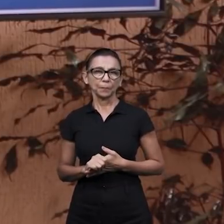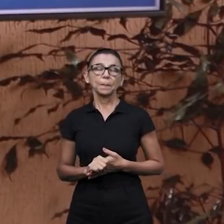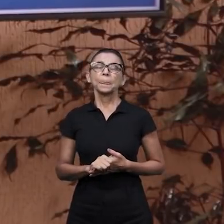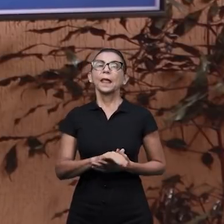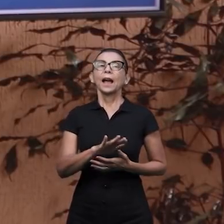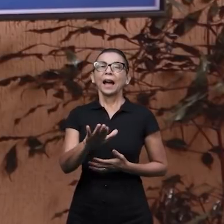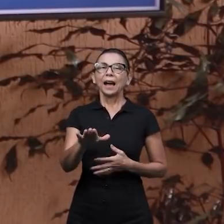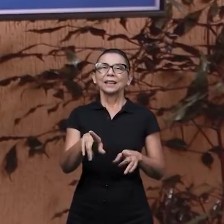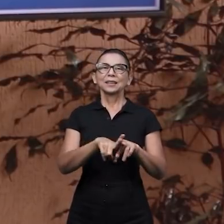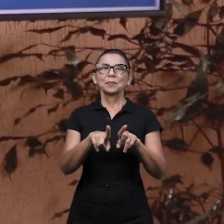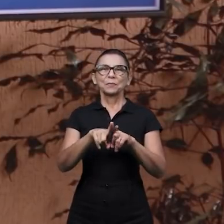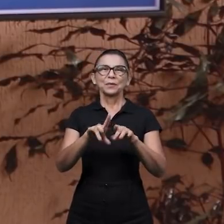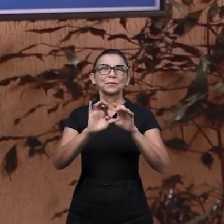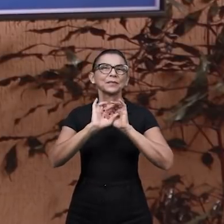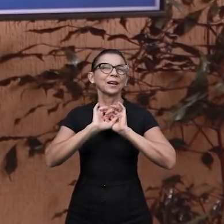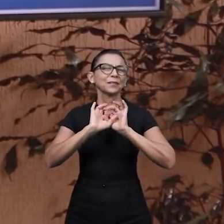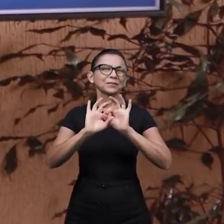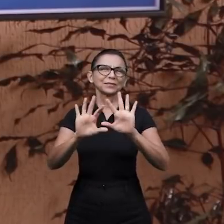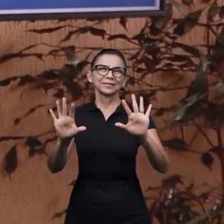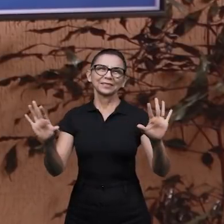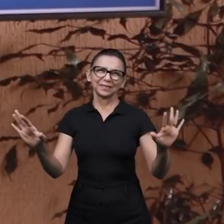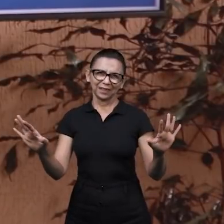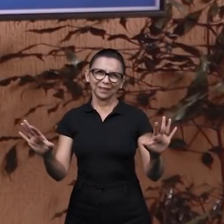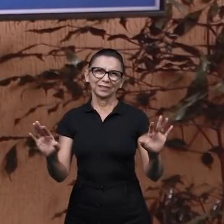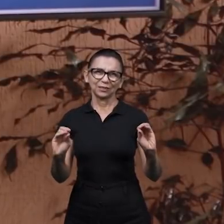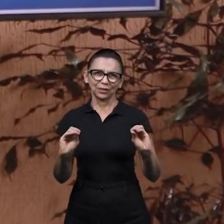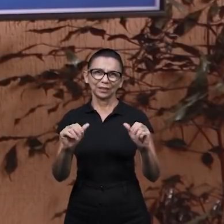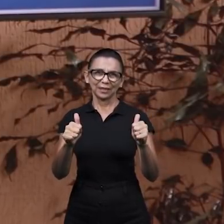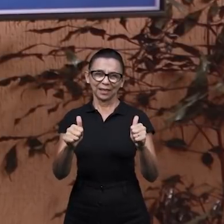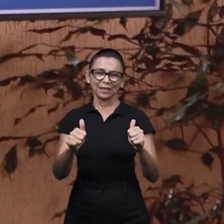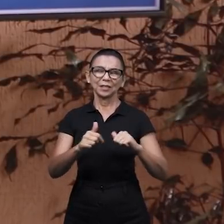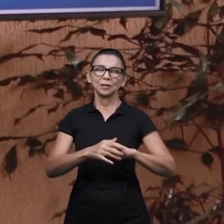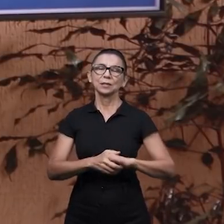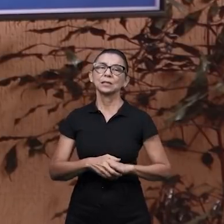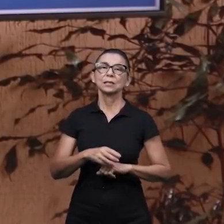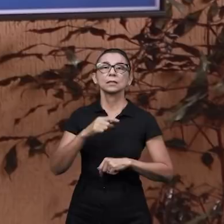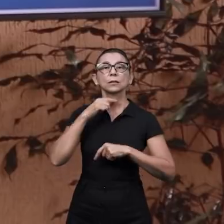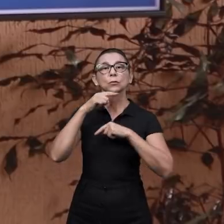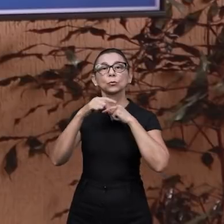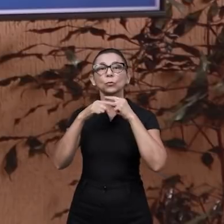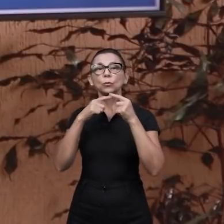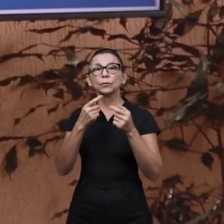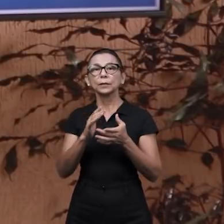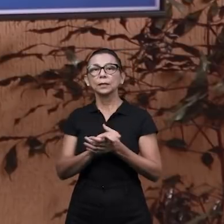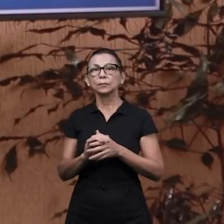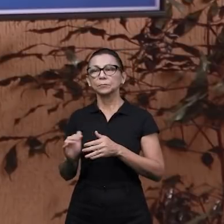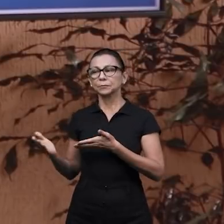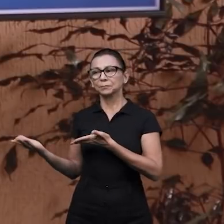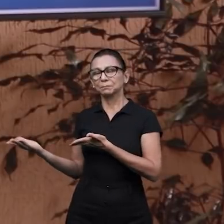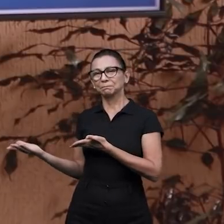irmãs fiquem à vontade para enviar novas dúvidas no e-mail